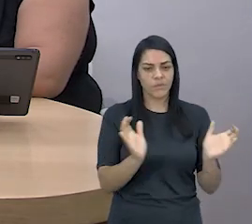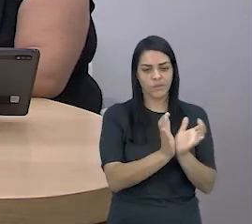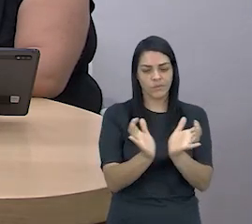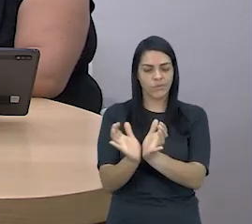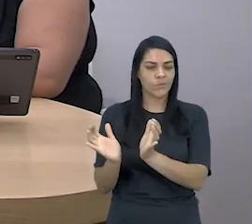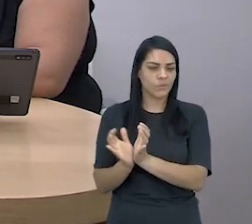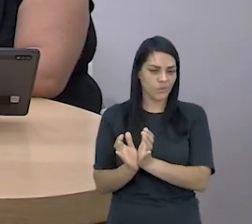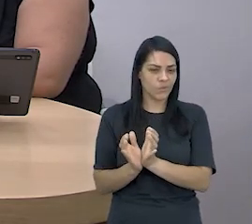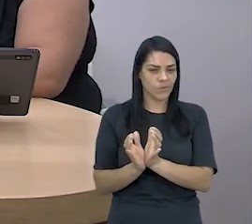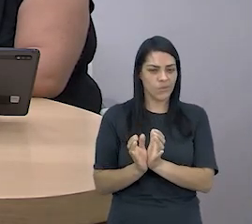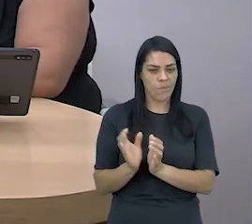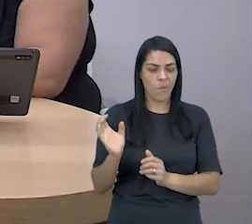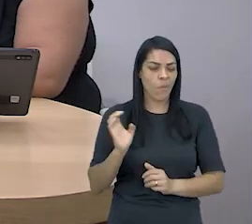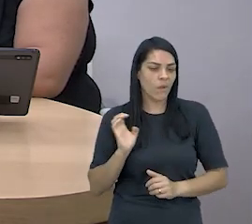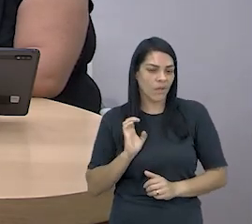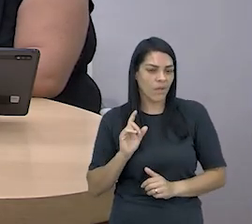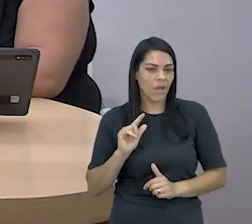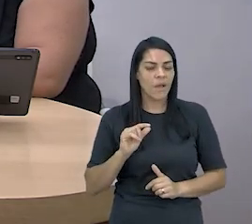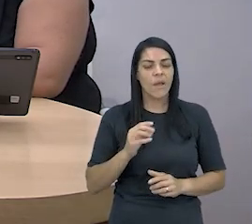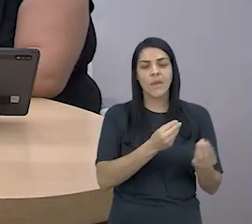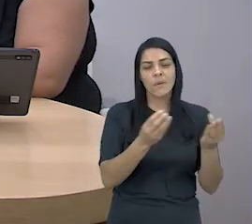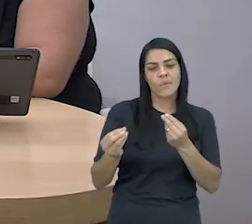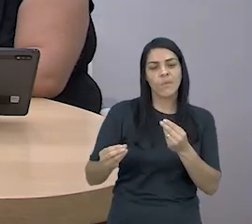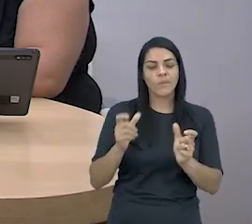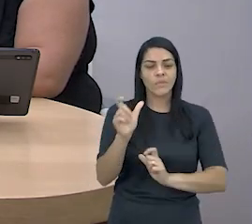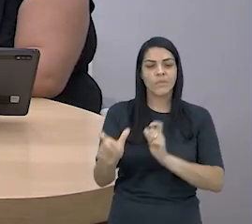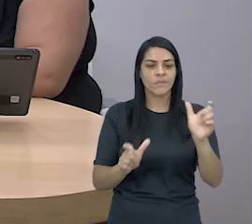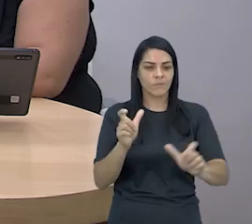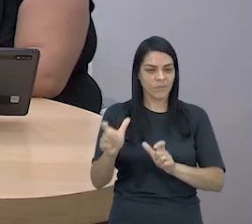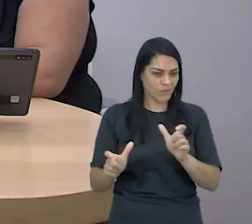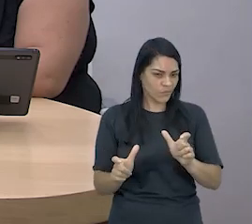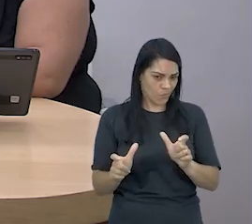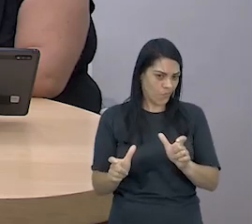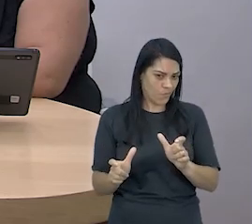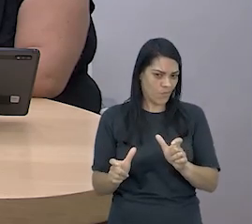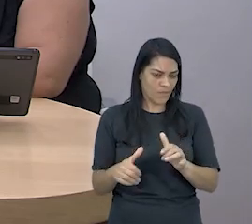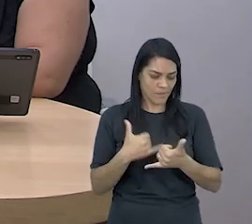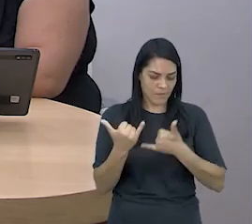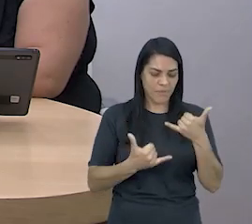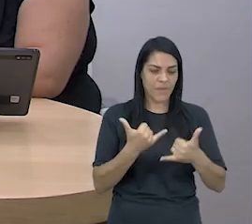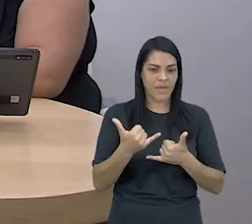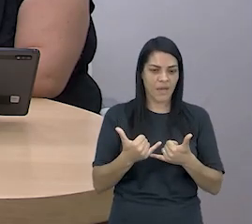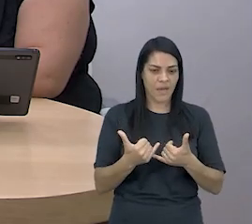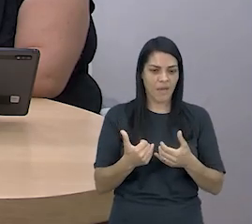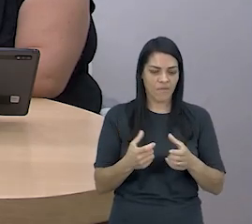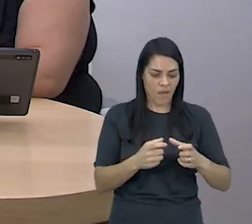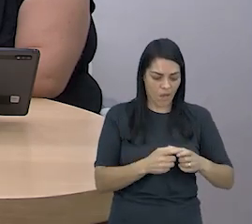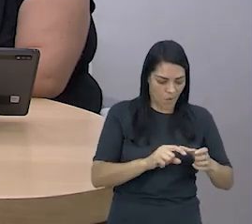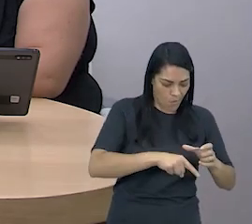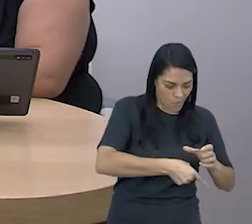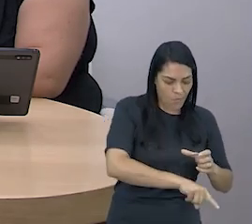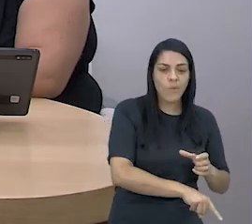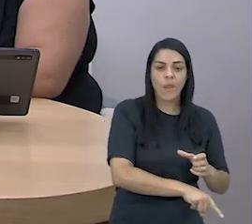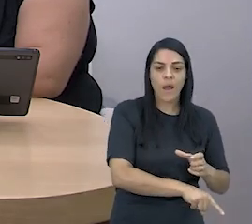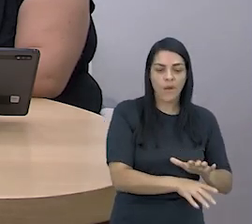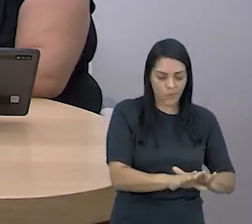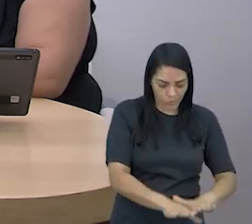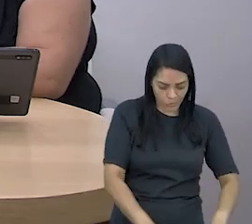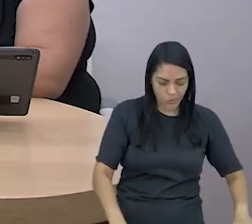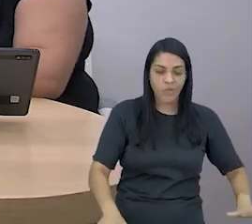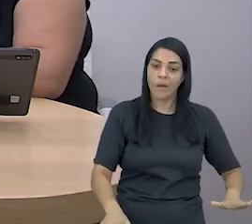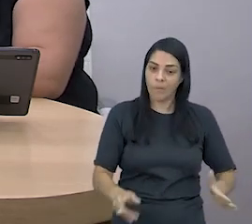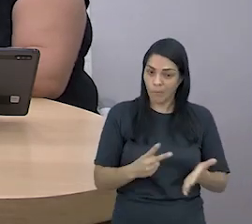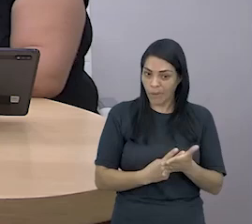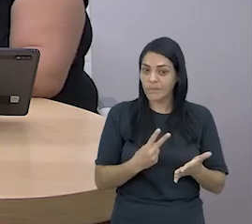né? E muitos jogavam fazendo buraco no chão mesmo, né? E nem tinha tabuleiro, fazia ali no